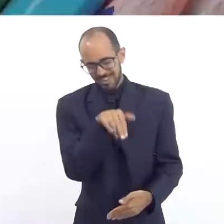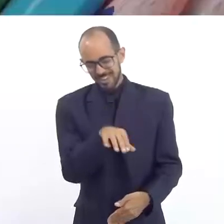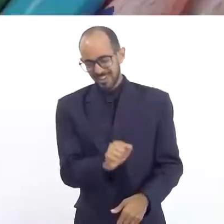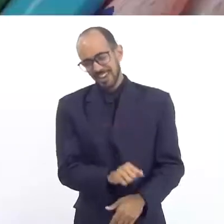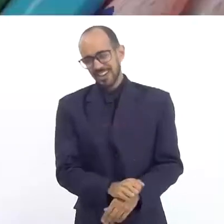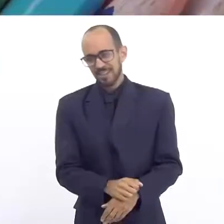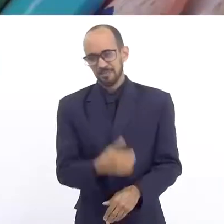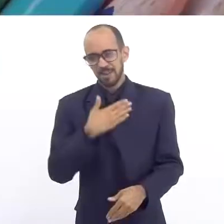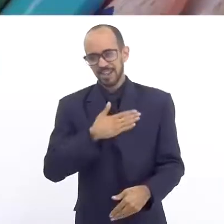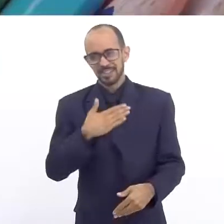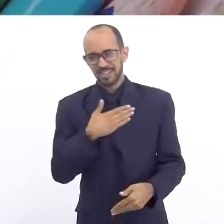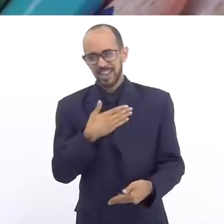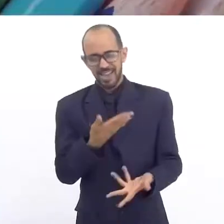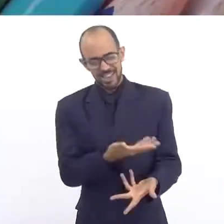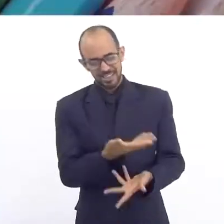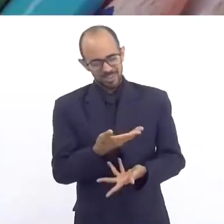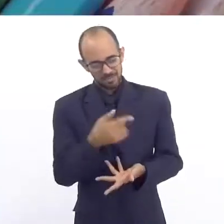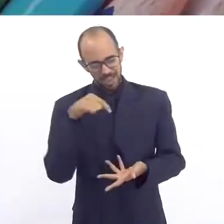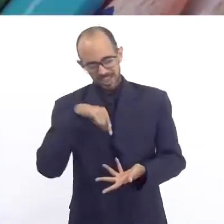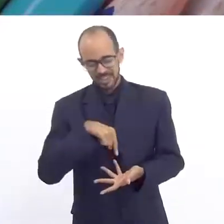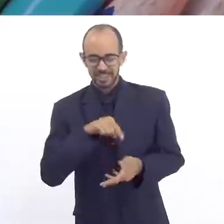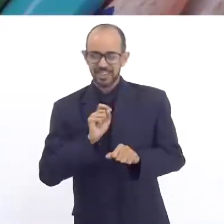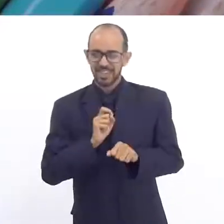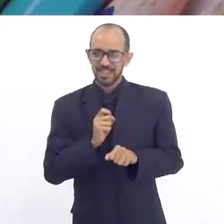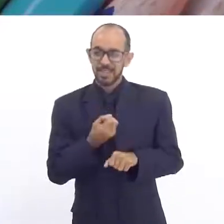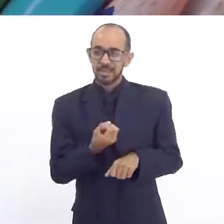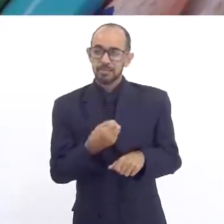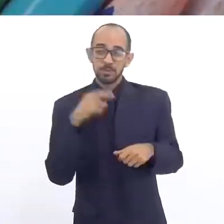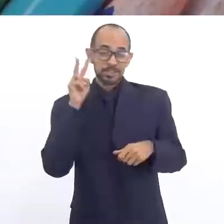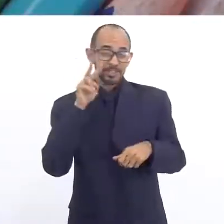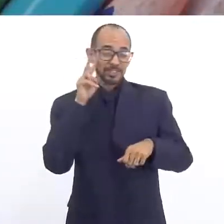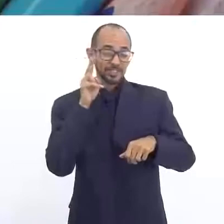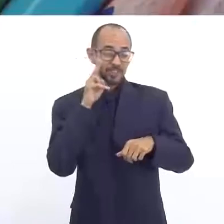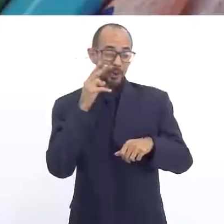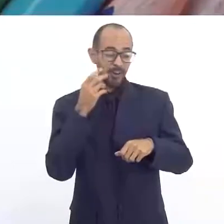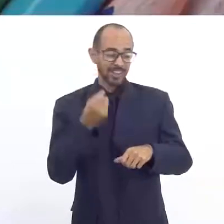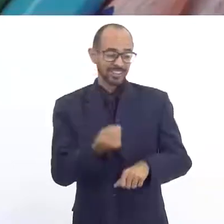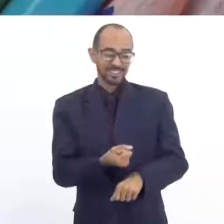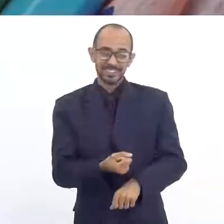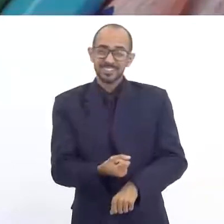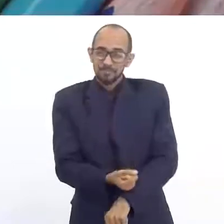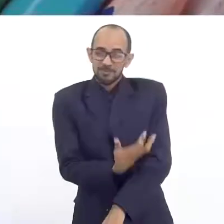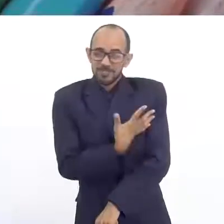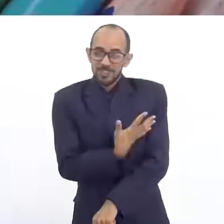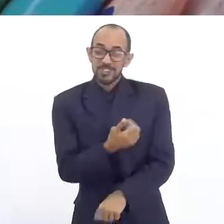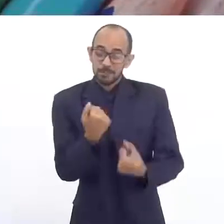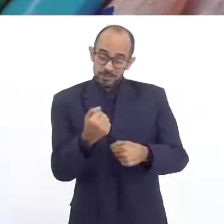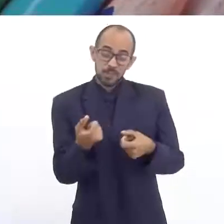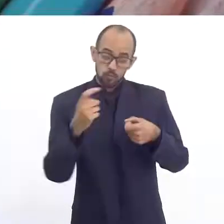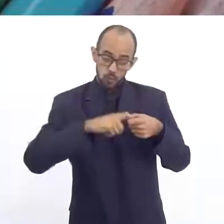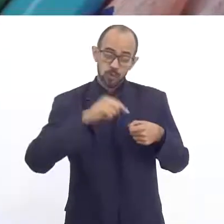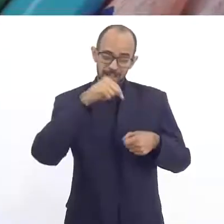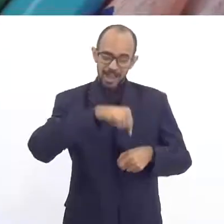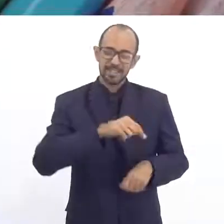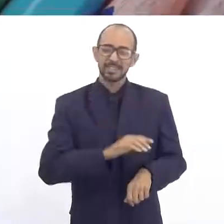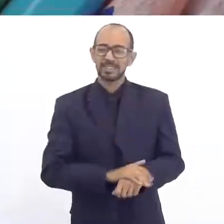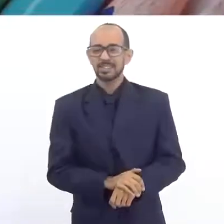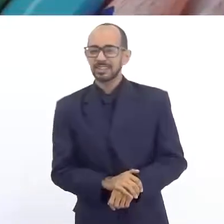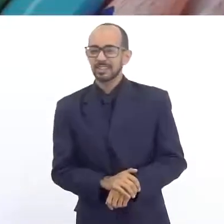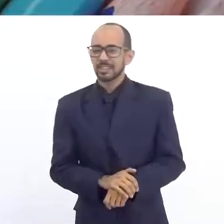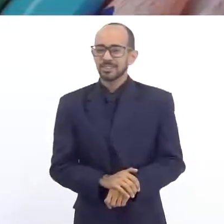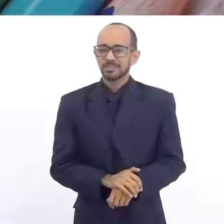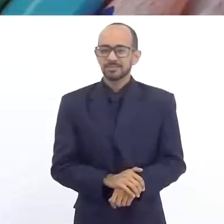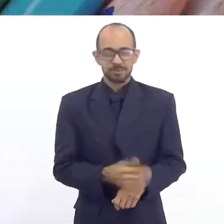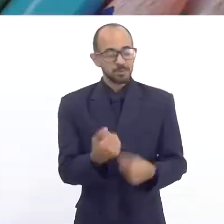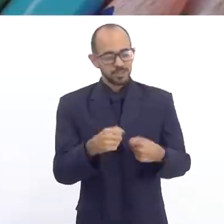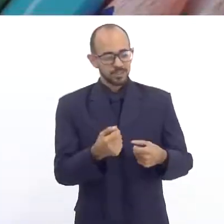obrigada, Tânia. Um prazer receber você aqui no Educação. Muitas histórias inspiradoras. Eu já sabia, a gente tinha que ter mais tempo. Você tem que voltar aqui para falar mais